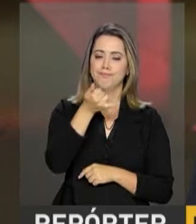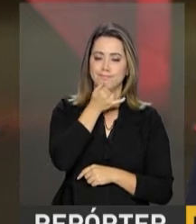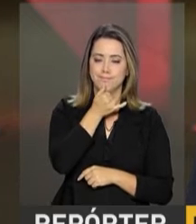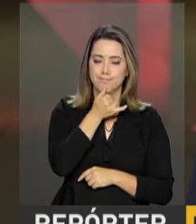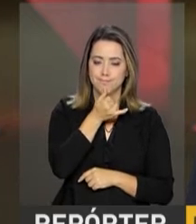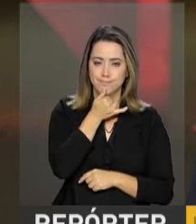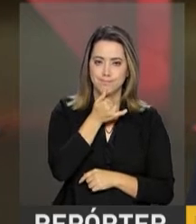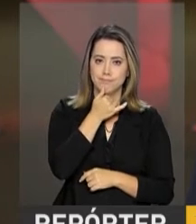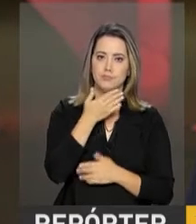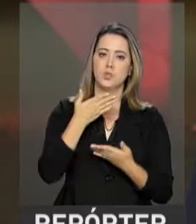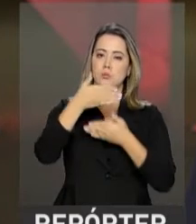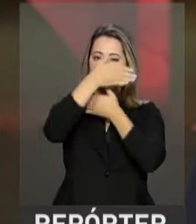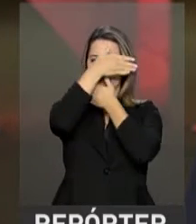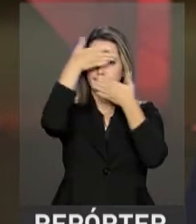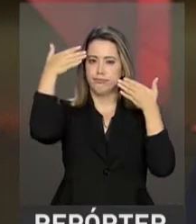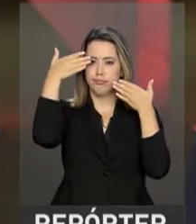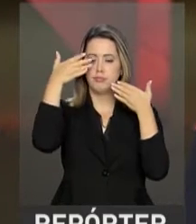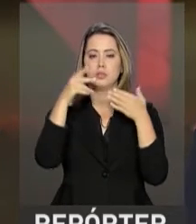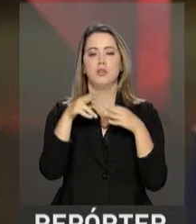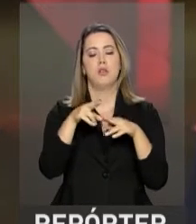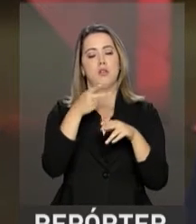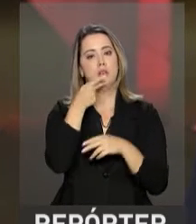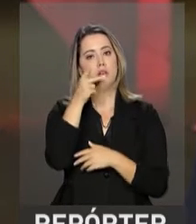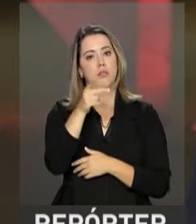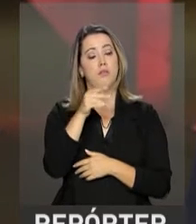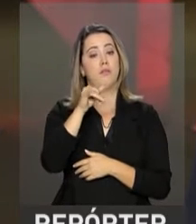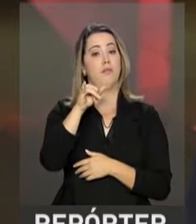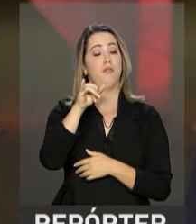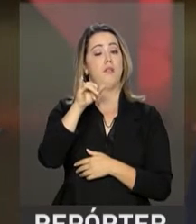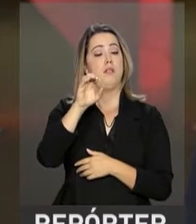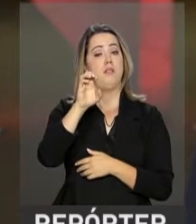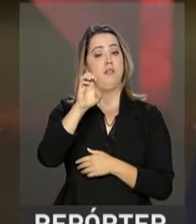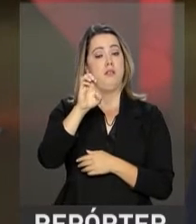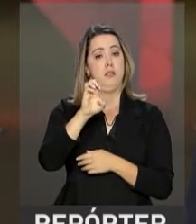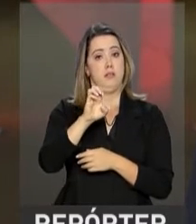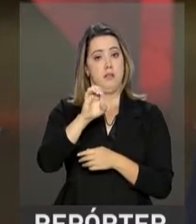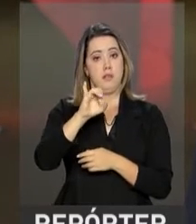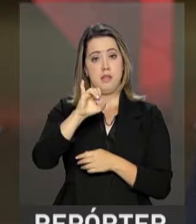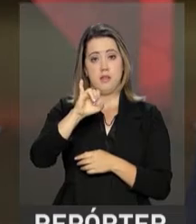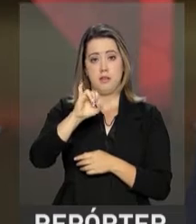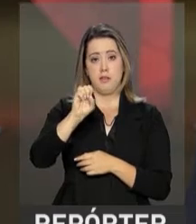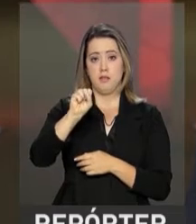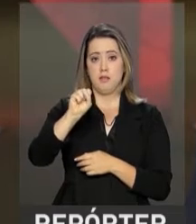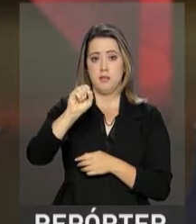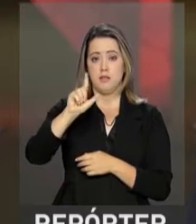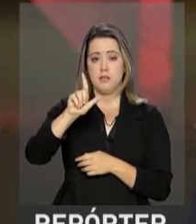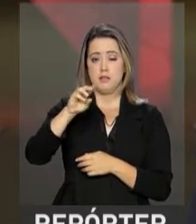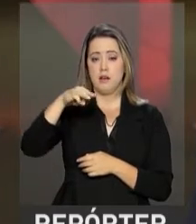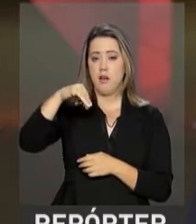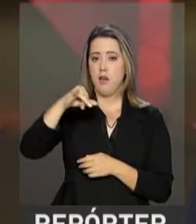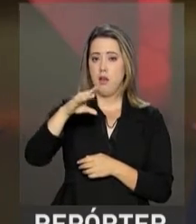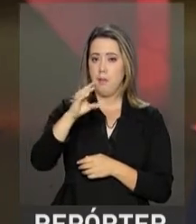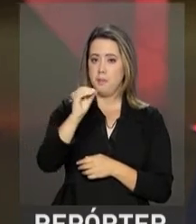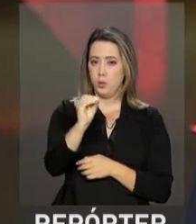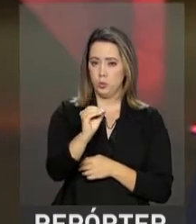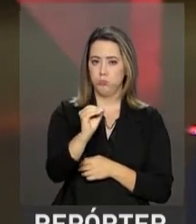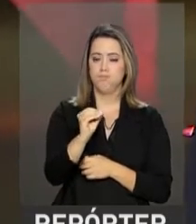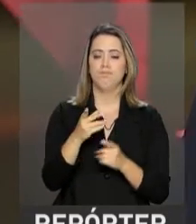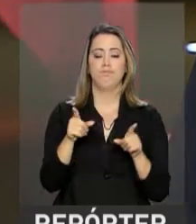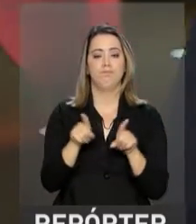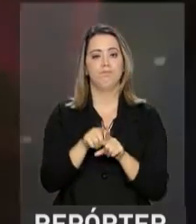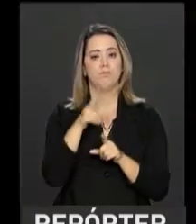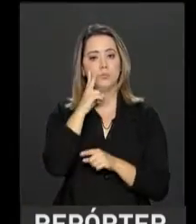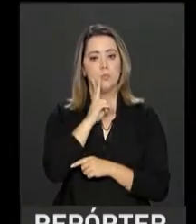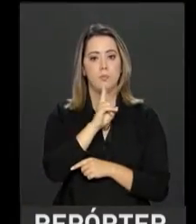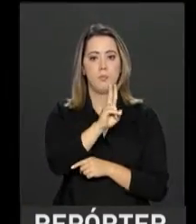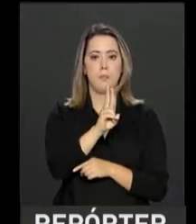ato terrorista reivindicado pelo grupo estado islâmico que atua na síria e iraque como vocês podem ver